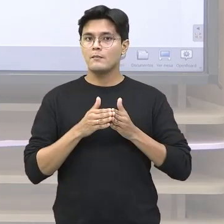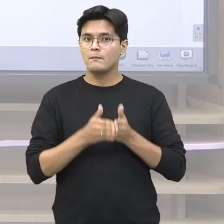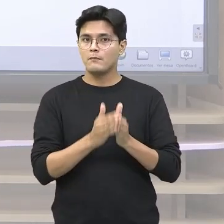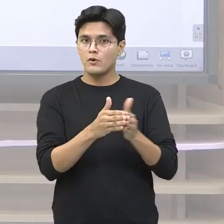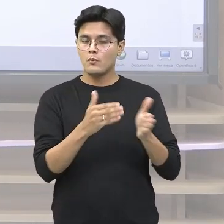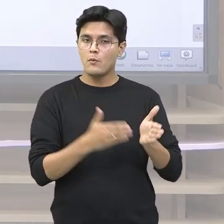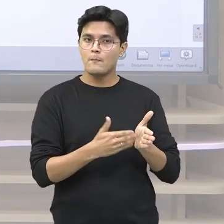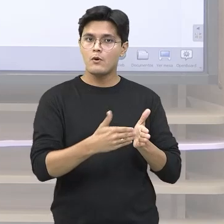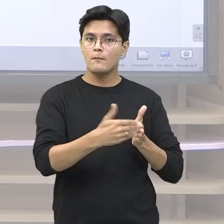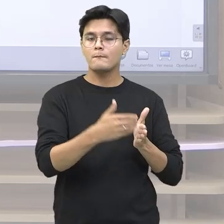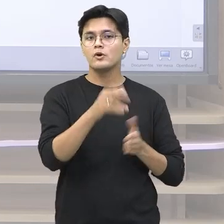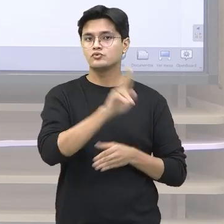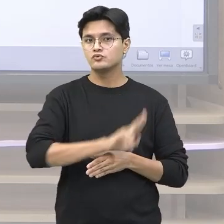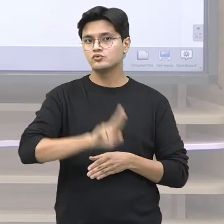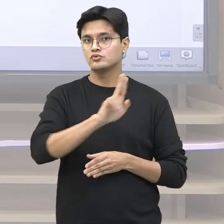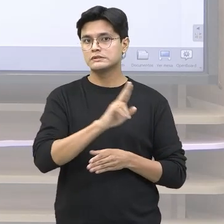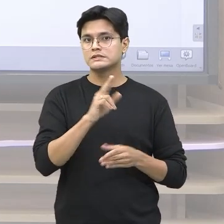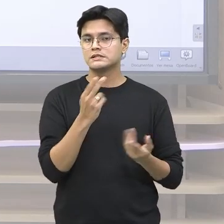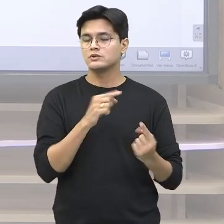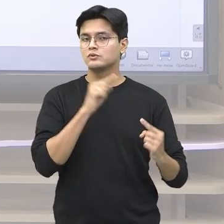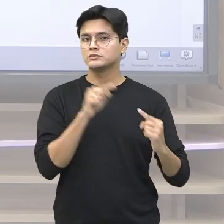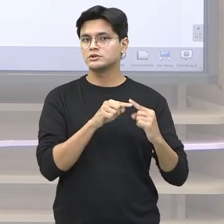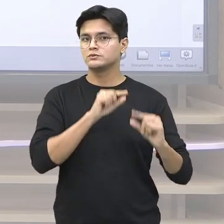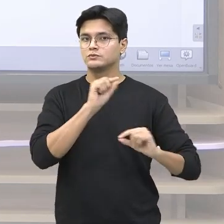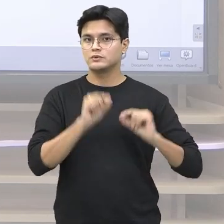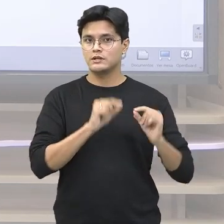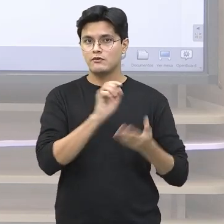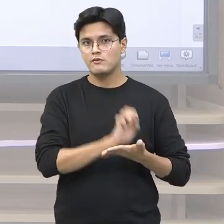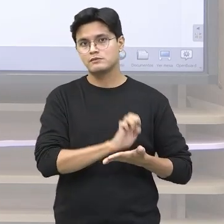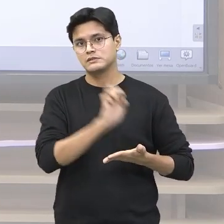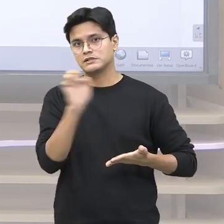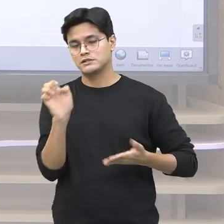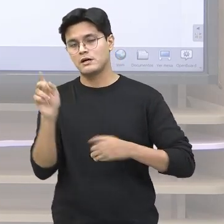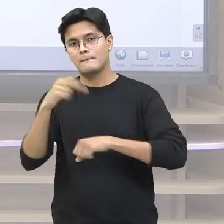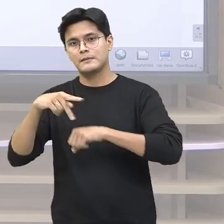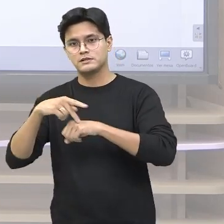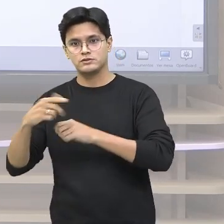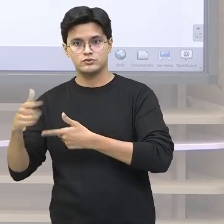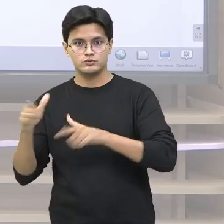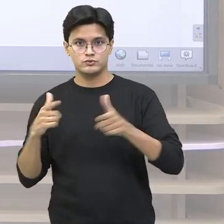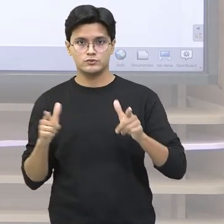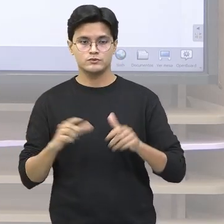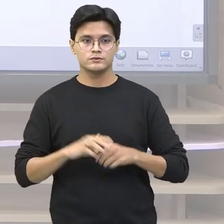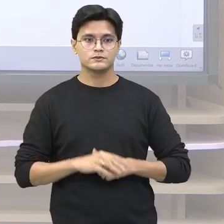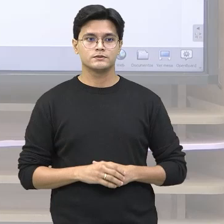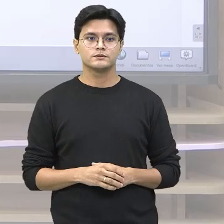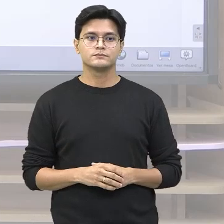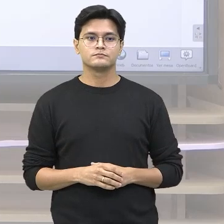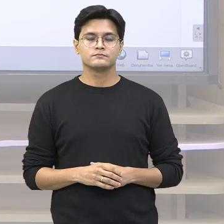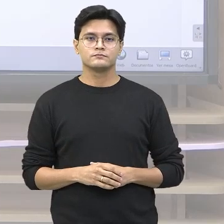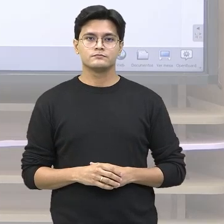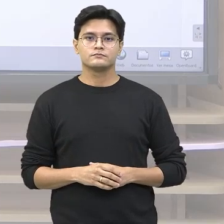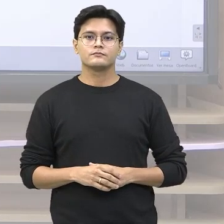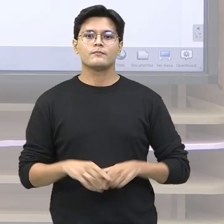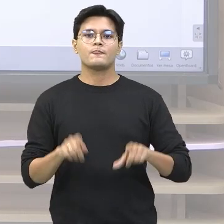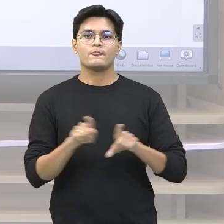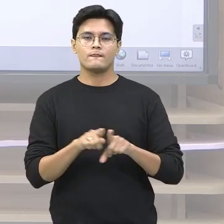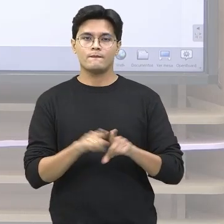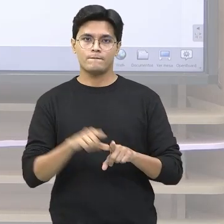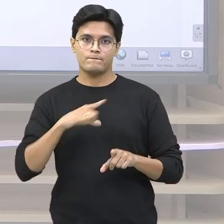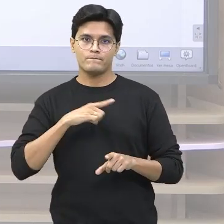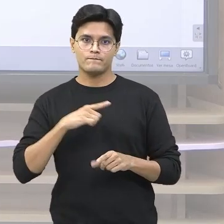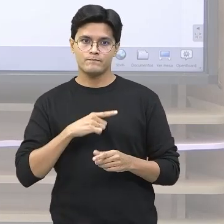ser utilizados para exportar para outros países tá bom aí nós temos eh algumas